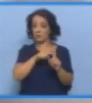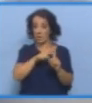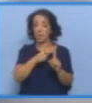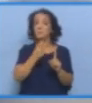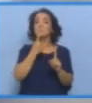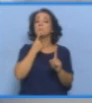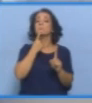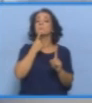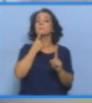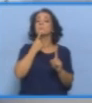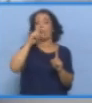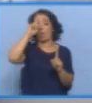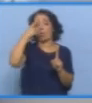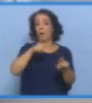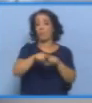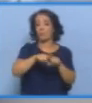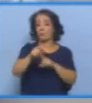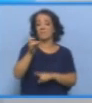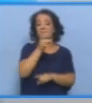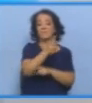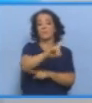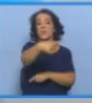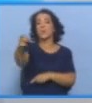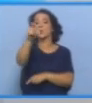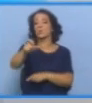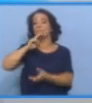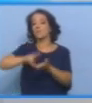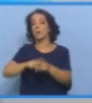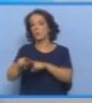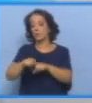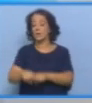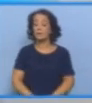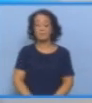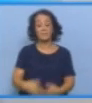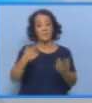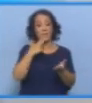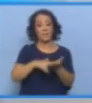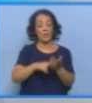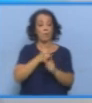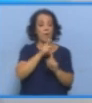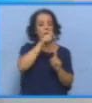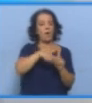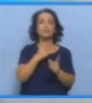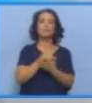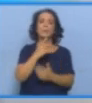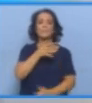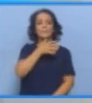de política do que alguns políticos. Sim, porque ele não se ficava apenas em declarações,